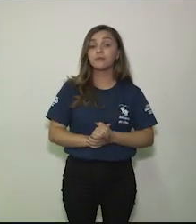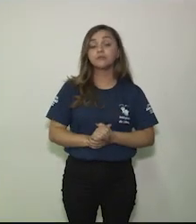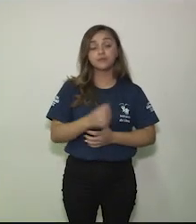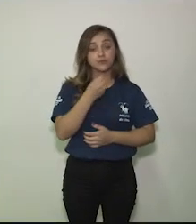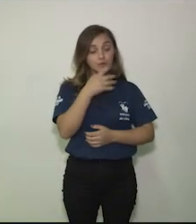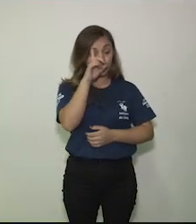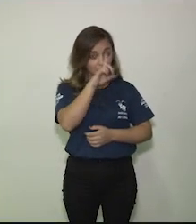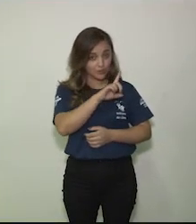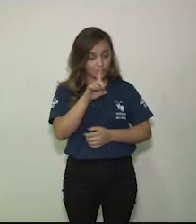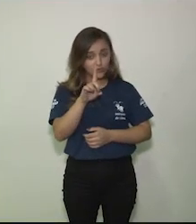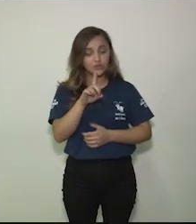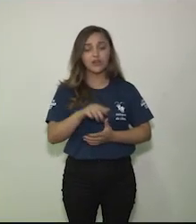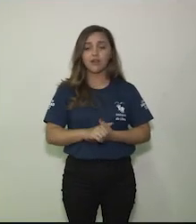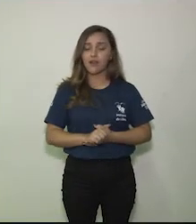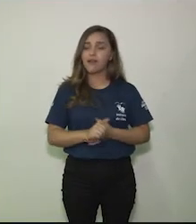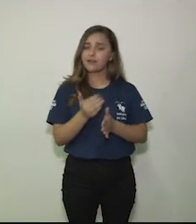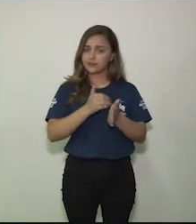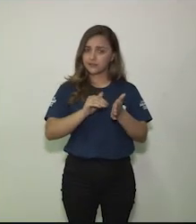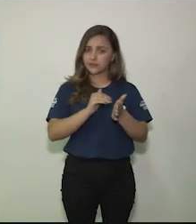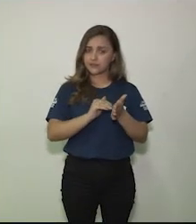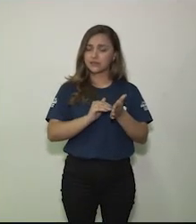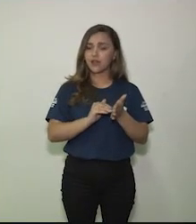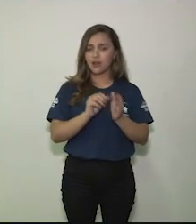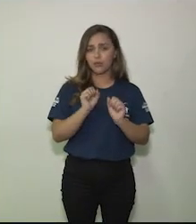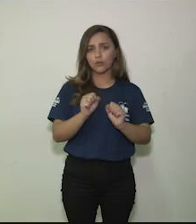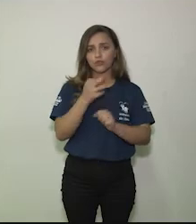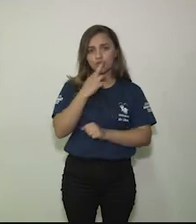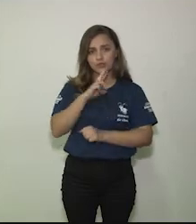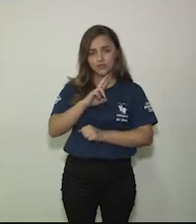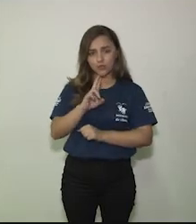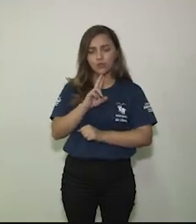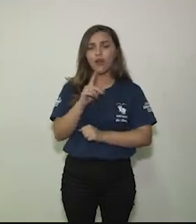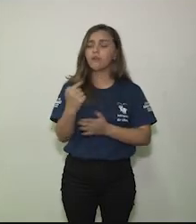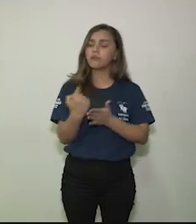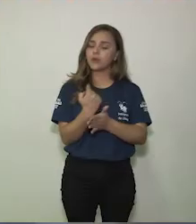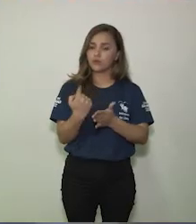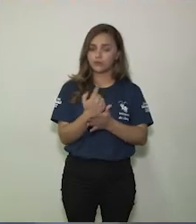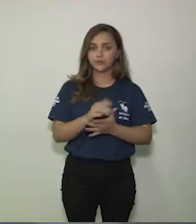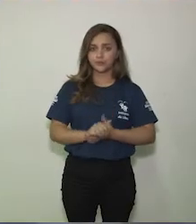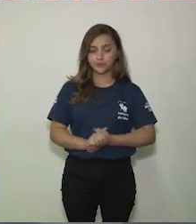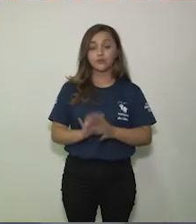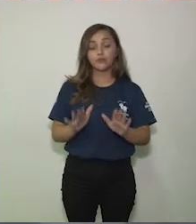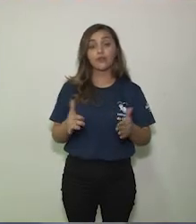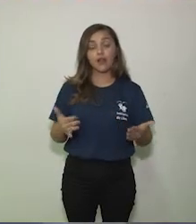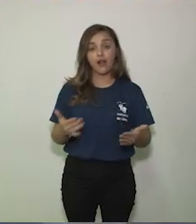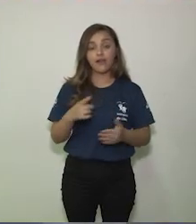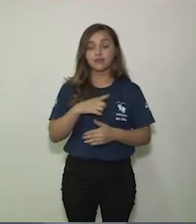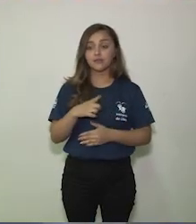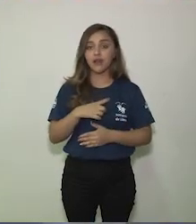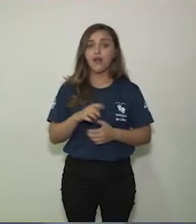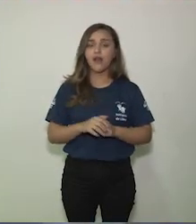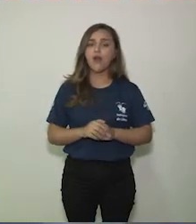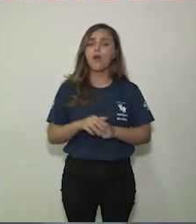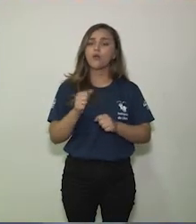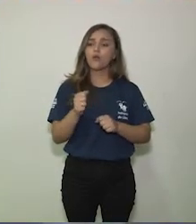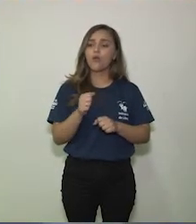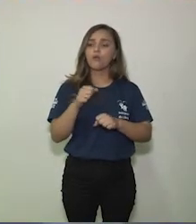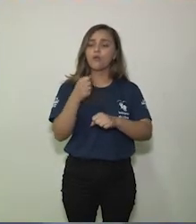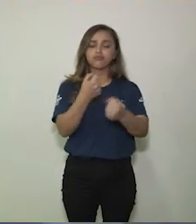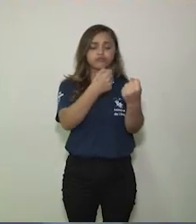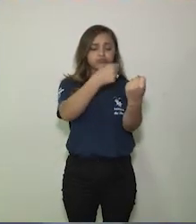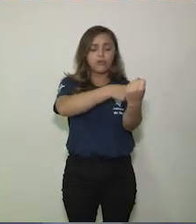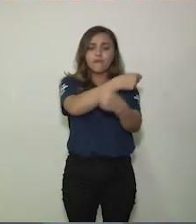de Jane Torreão que possa responder essa questão. Bem, pessoal, essa questão da imunidade de rebanho é uma questão que vem sendo